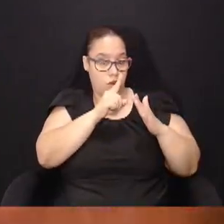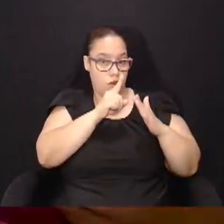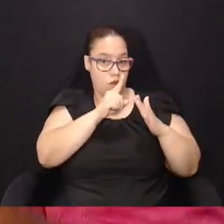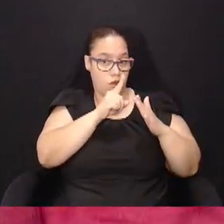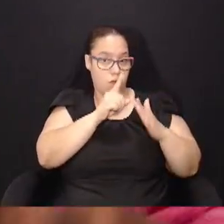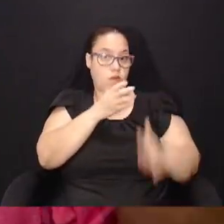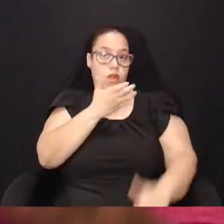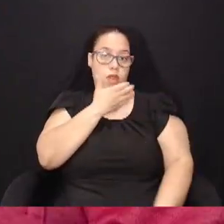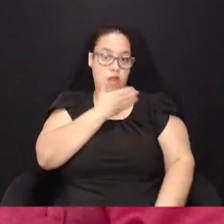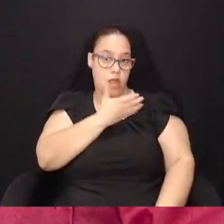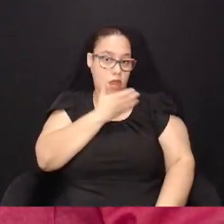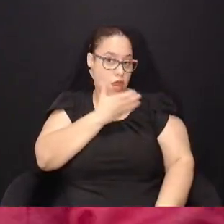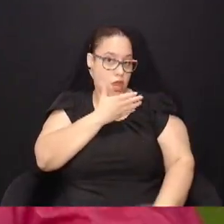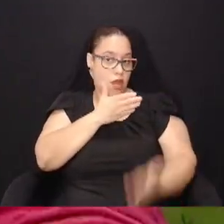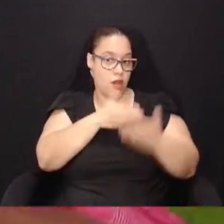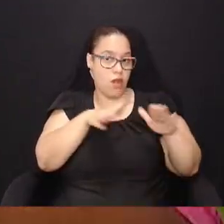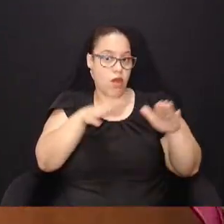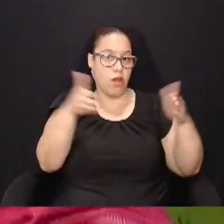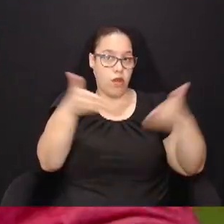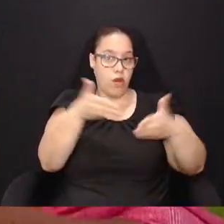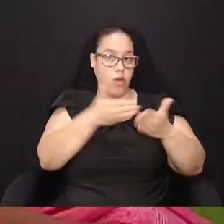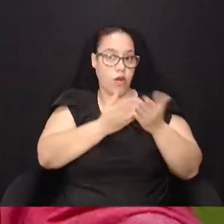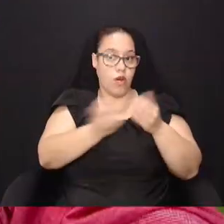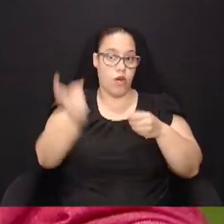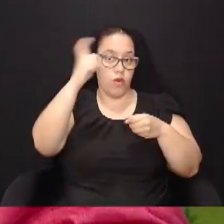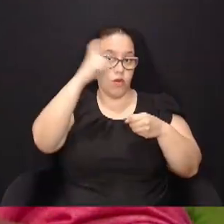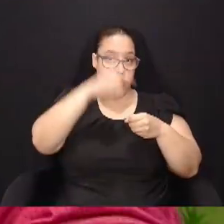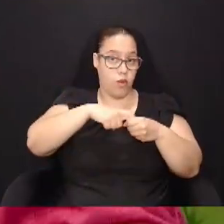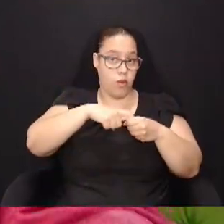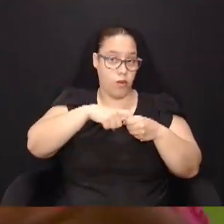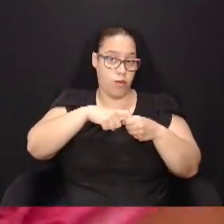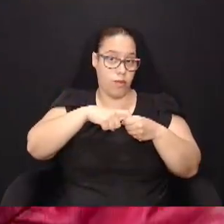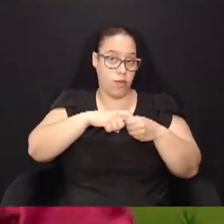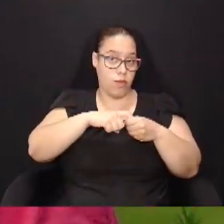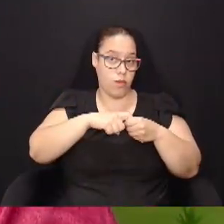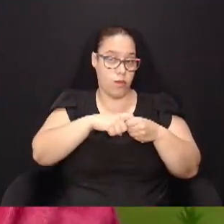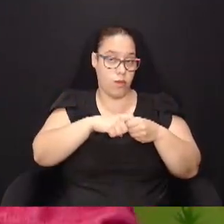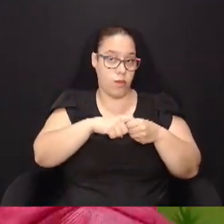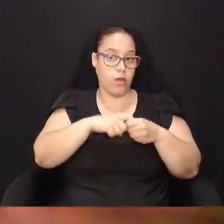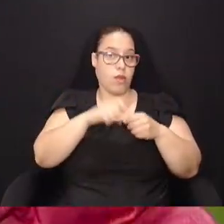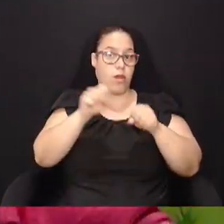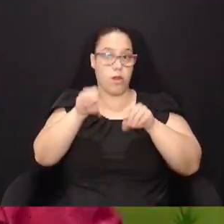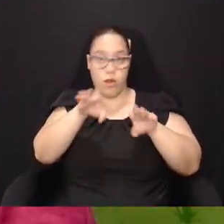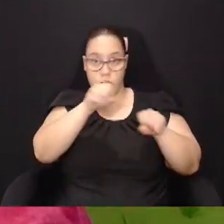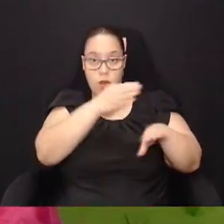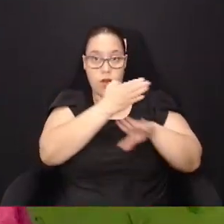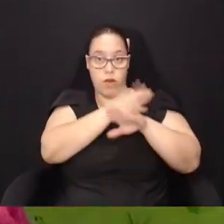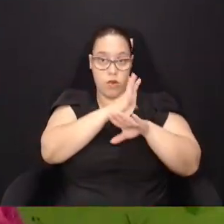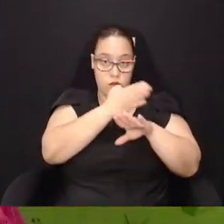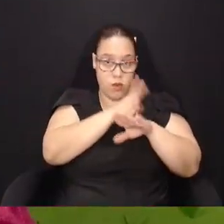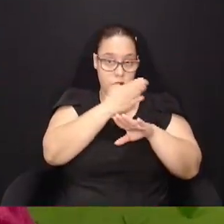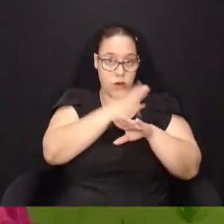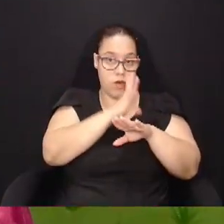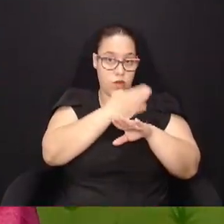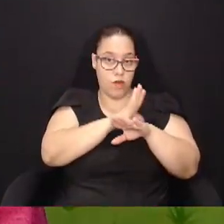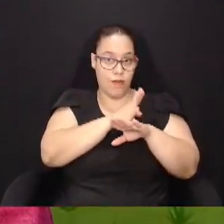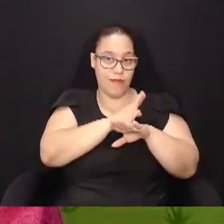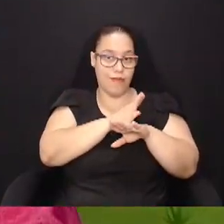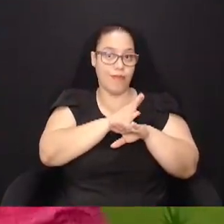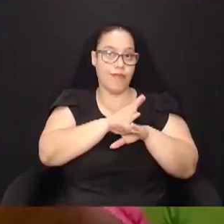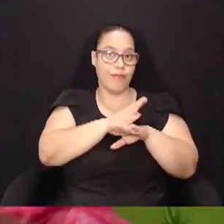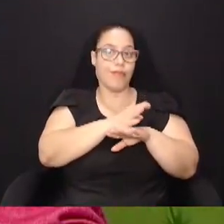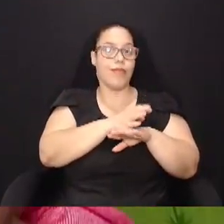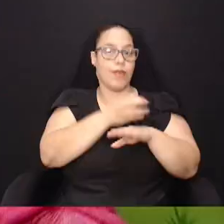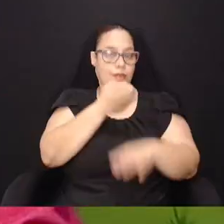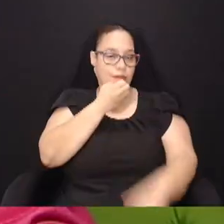e agora nós já estamos retomando para, além das aulas, a capacitação, é claro, porque samba é uma coisa, tem muito